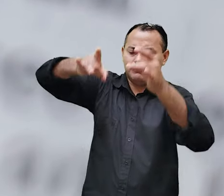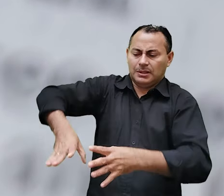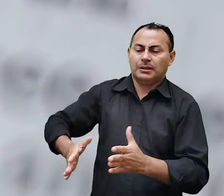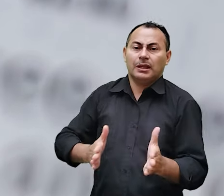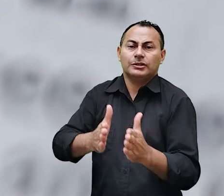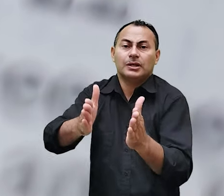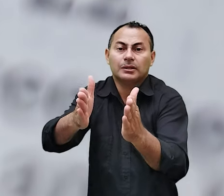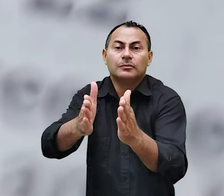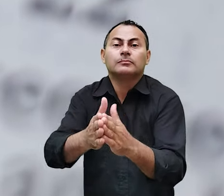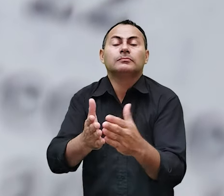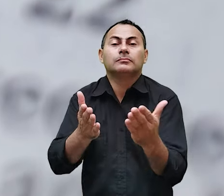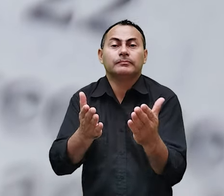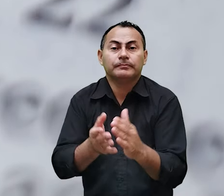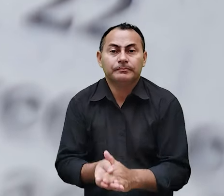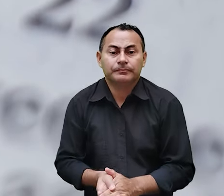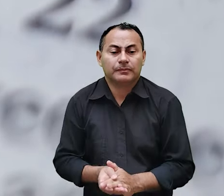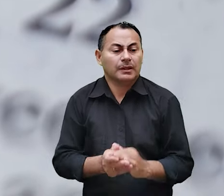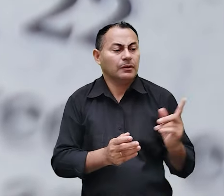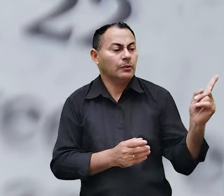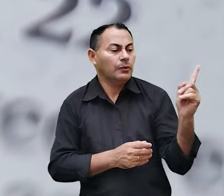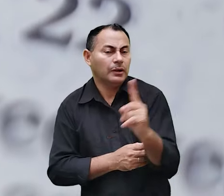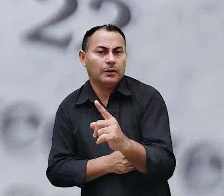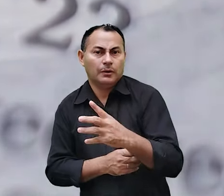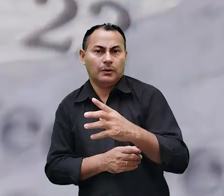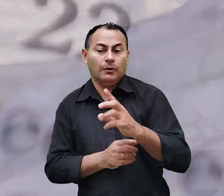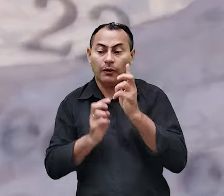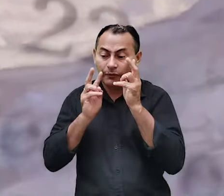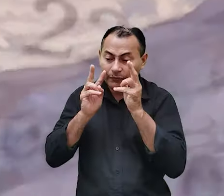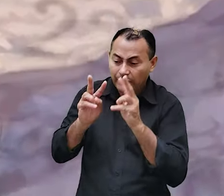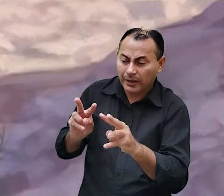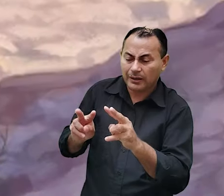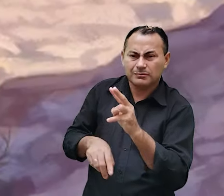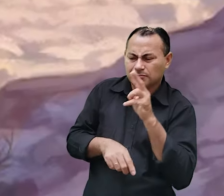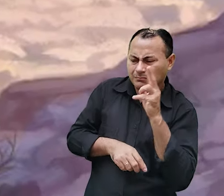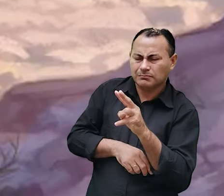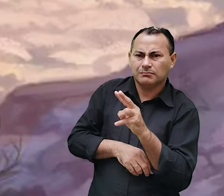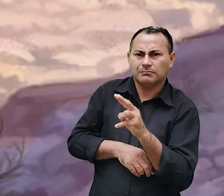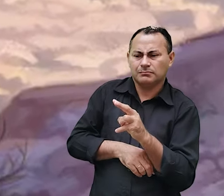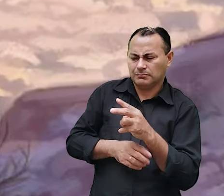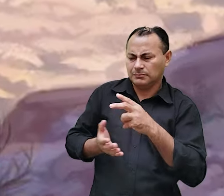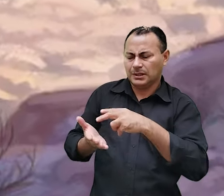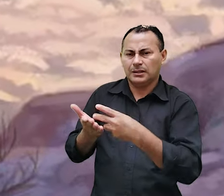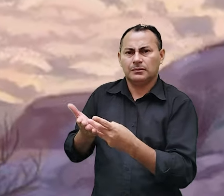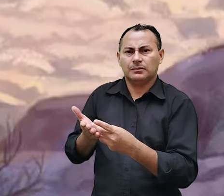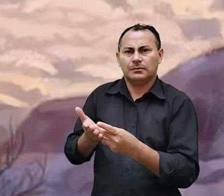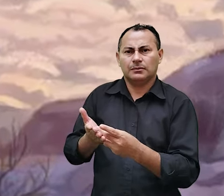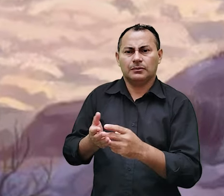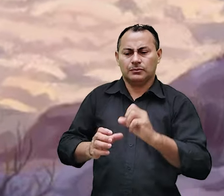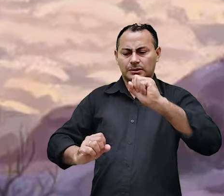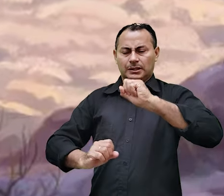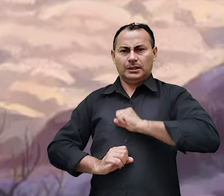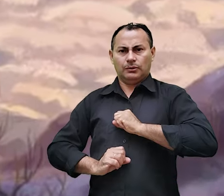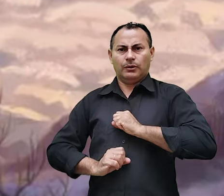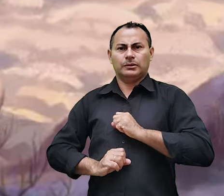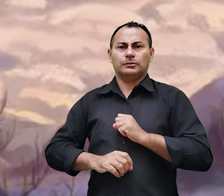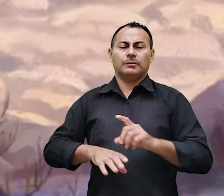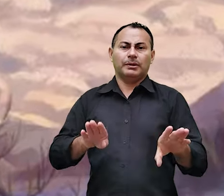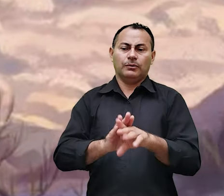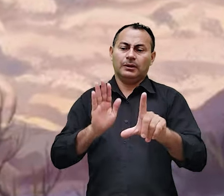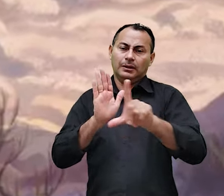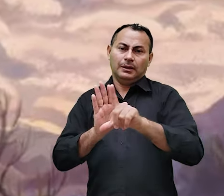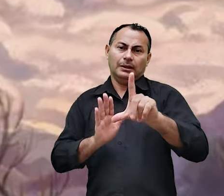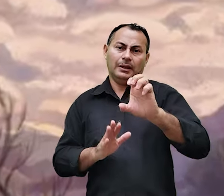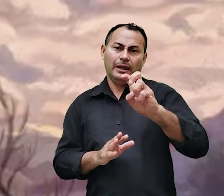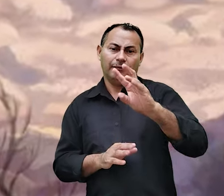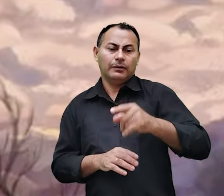e deixado à beira da estrada. Passaram por ele e o viram daquele jeito, caído. Um sacerdote e